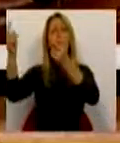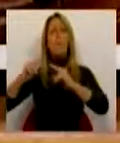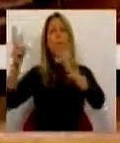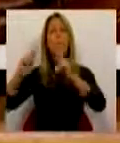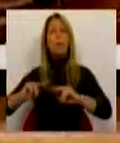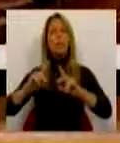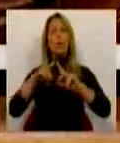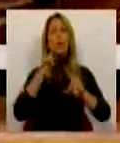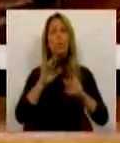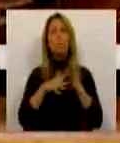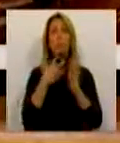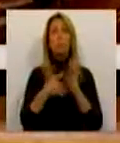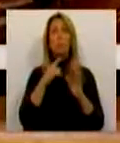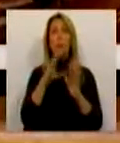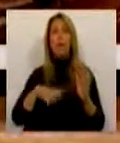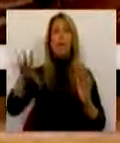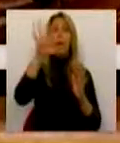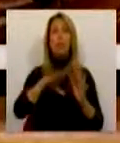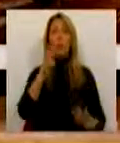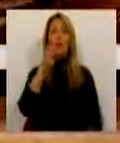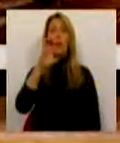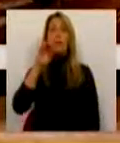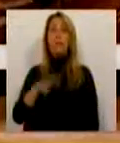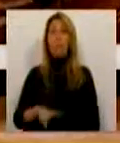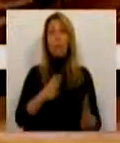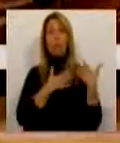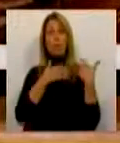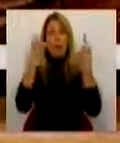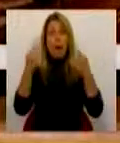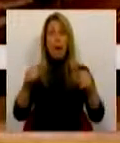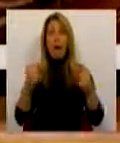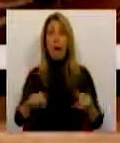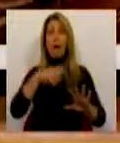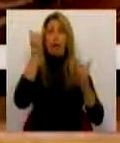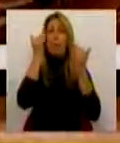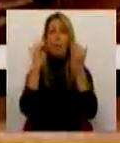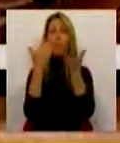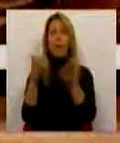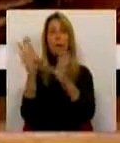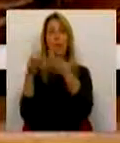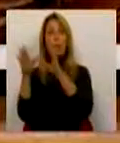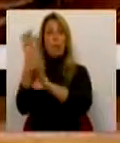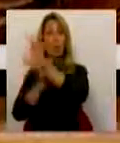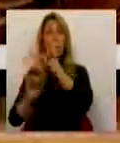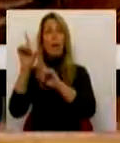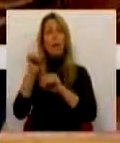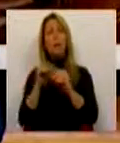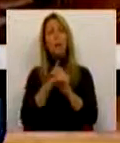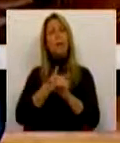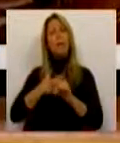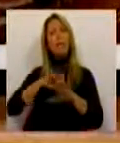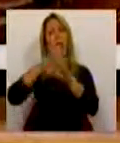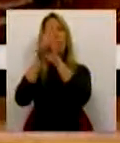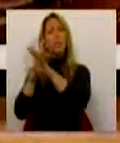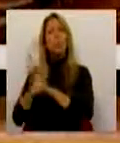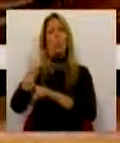plano nacional, ficando o ACM responsável pelo reporte e articulação quer com a Comissão Europeia, quer com as entidades equivalentes de outros Estados-membros